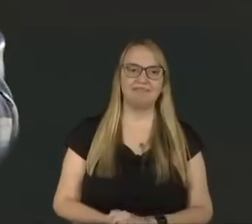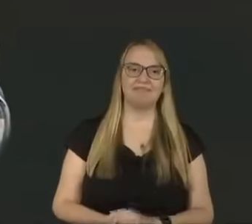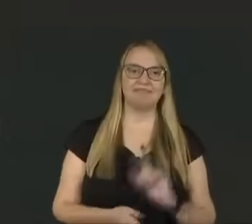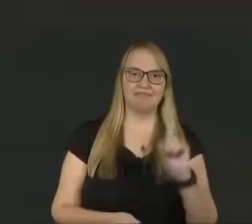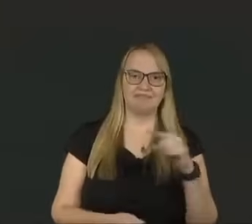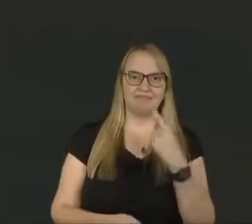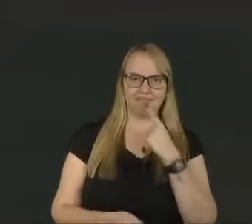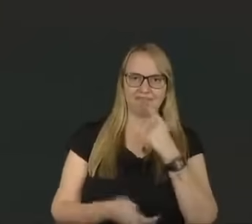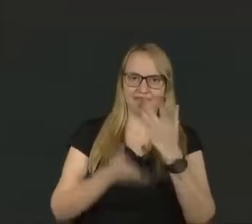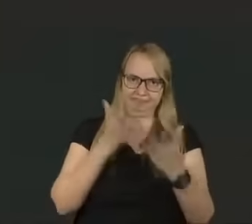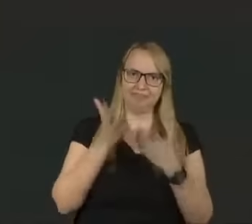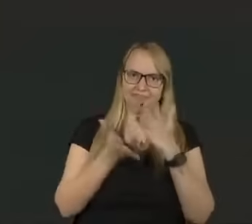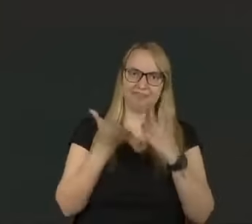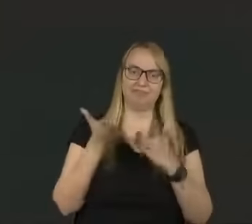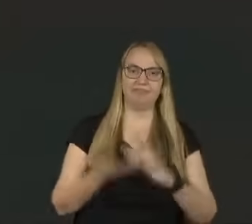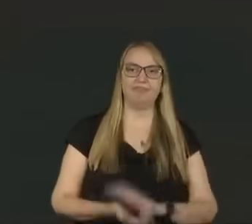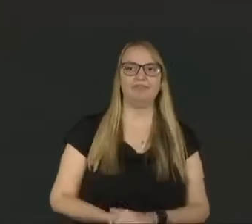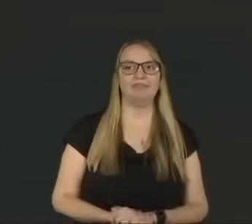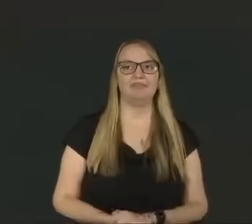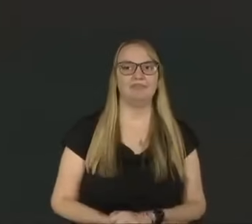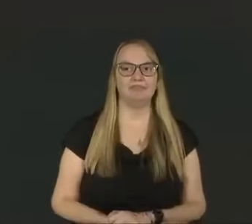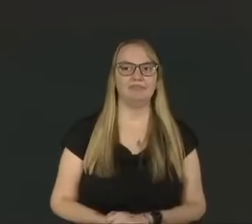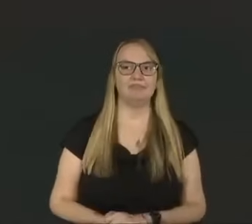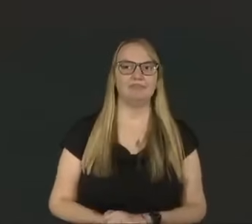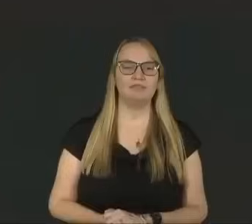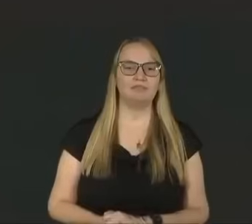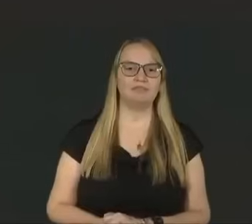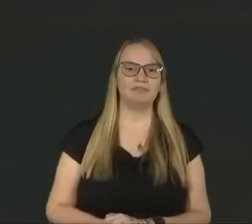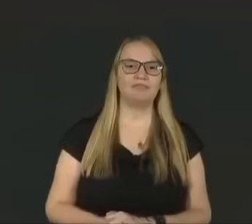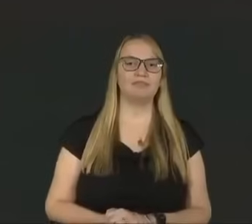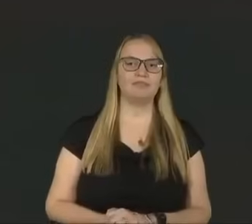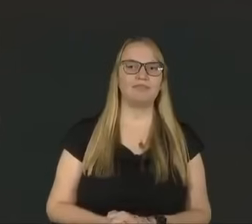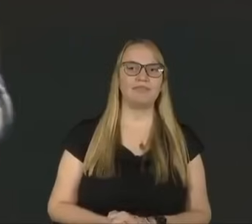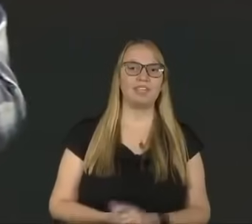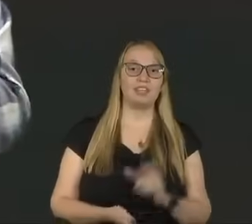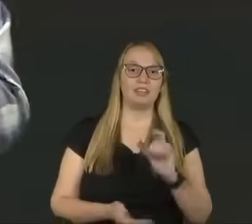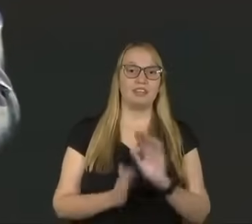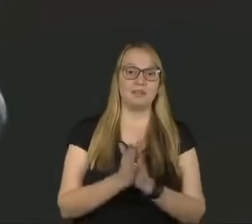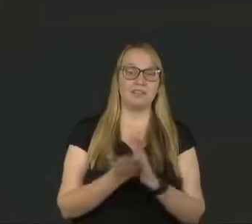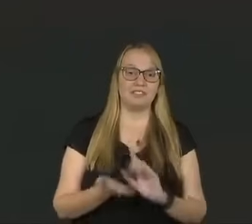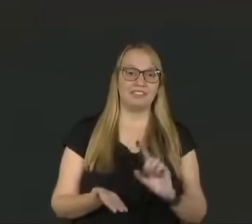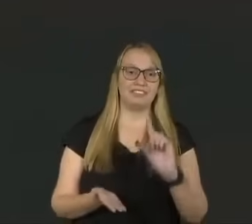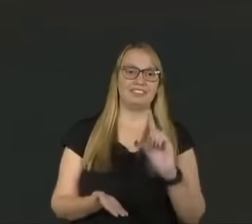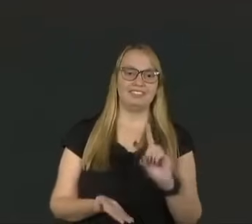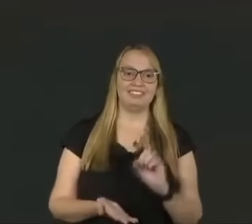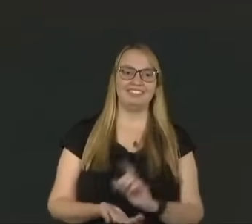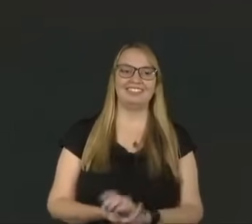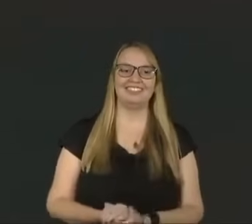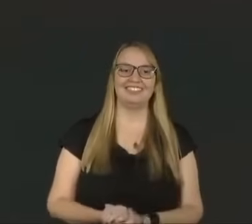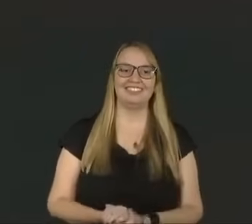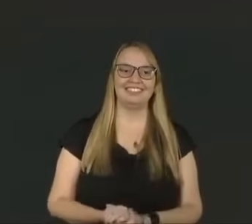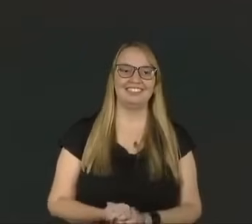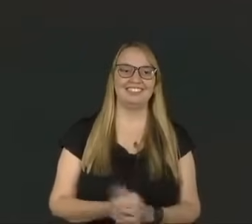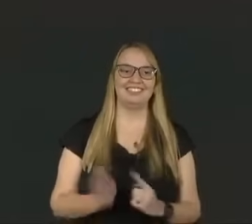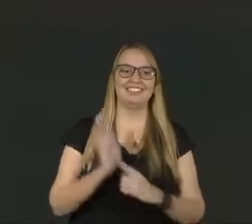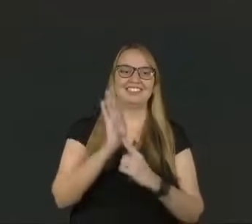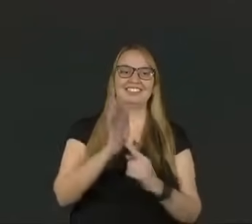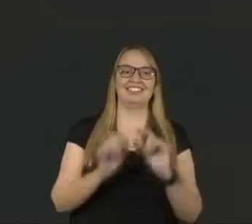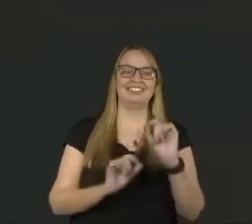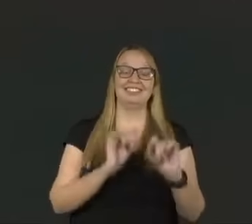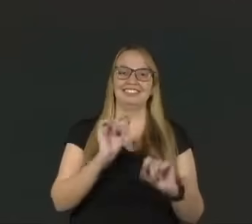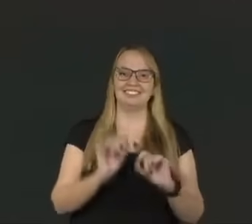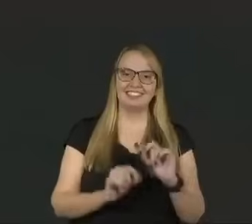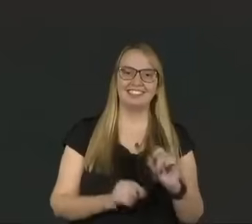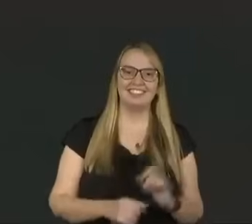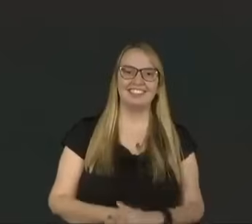boca Ah a palavra de Deus né ela nos diz